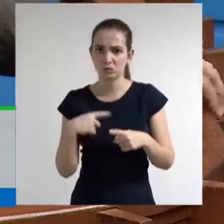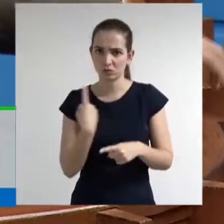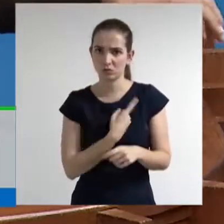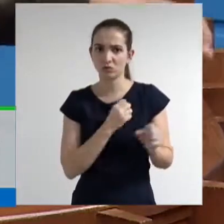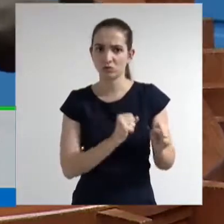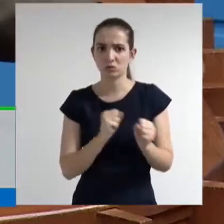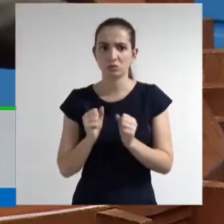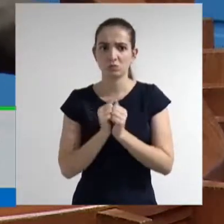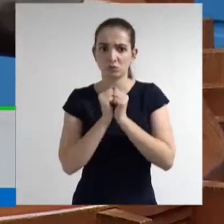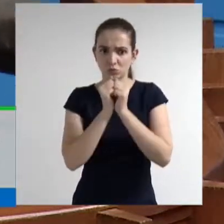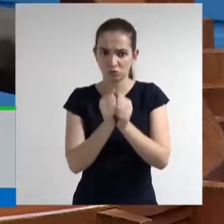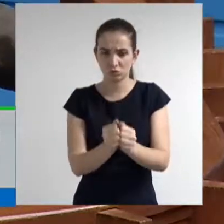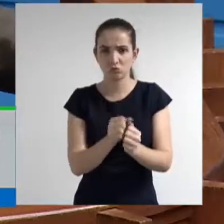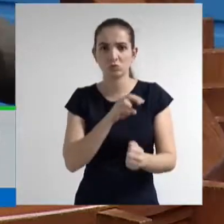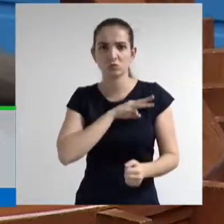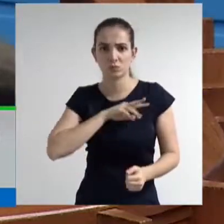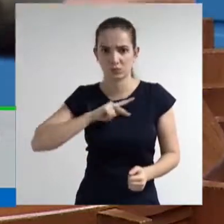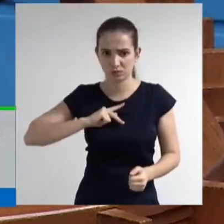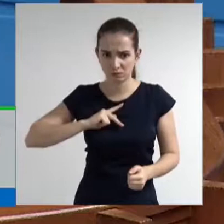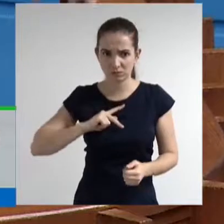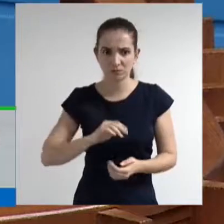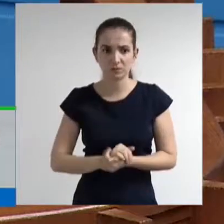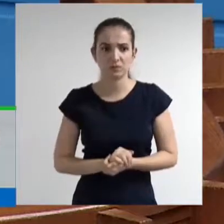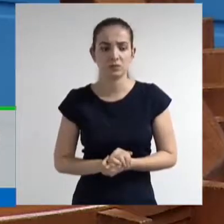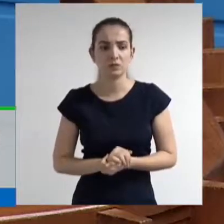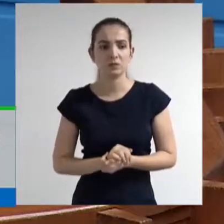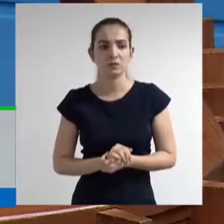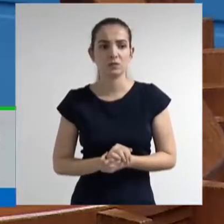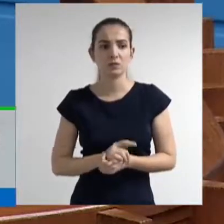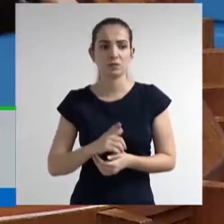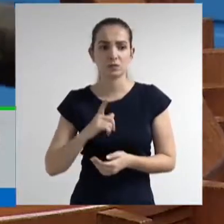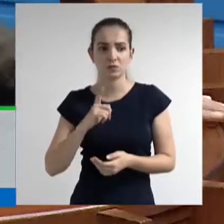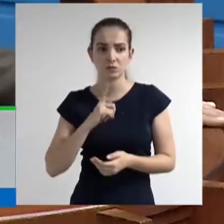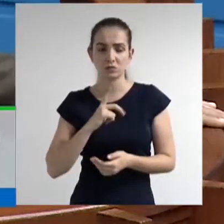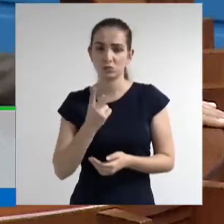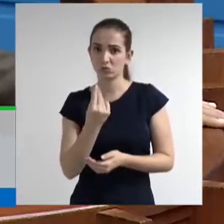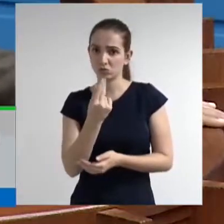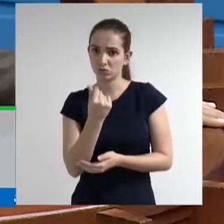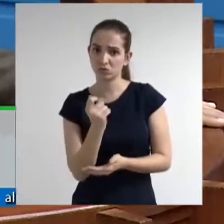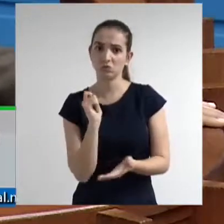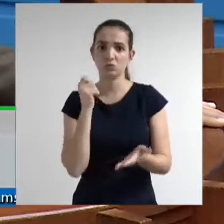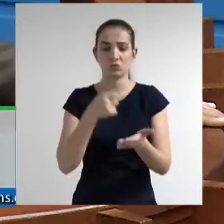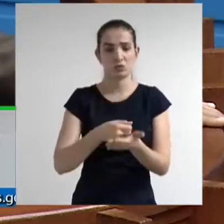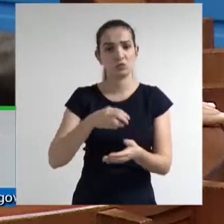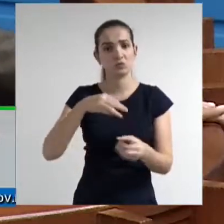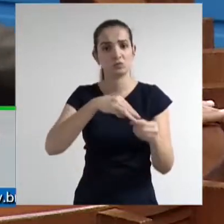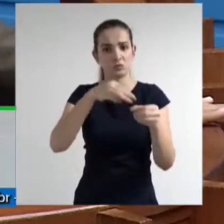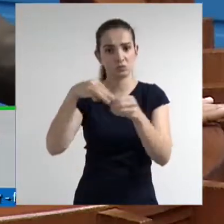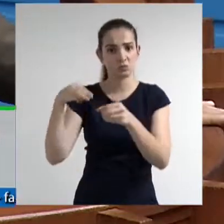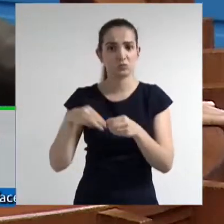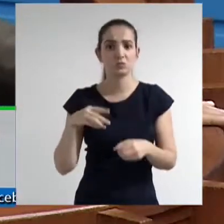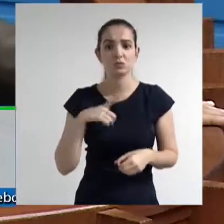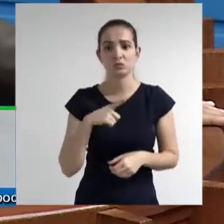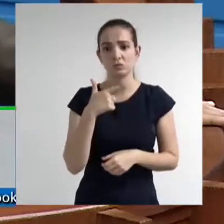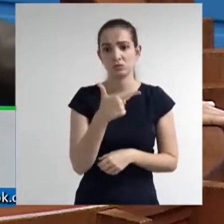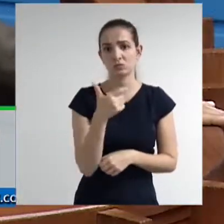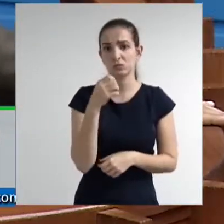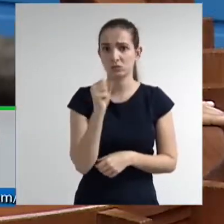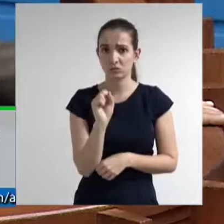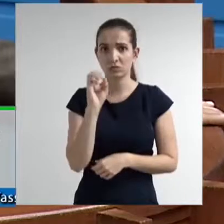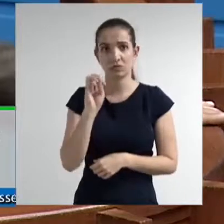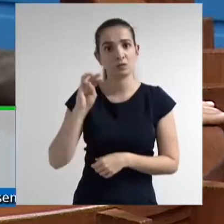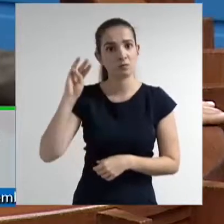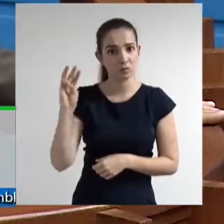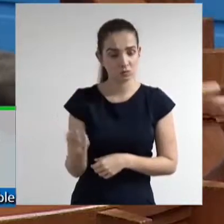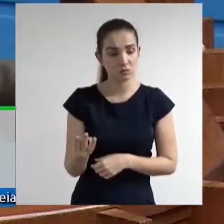possamos acompanhar, junto com o Ministério Público, a aplicabilidade desses recursos por parte dos municípios, esses 280 milhões